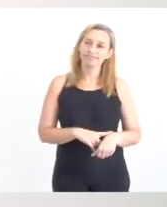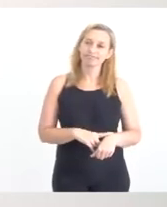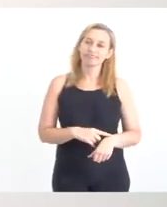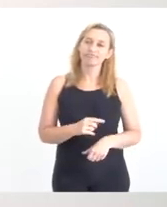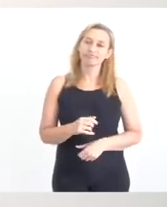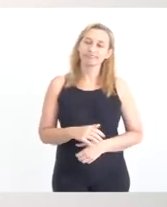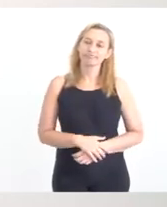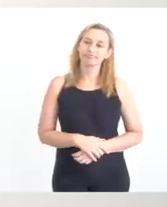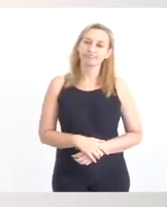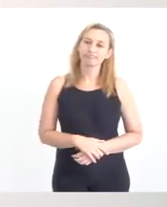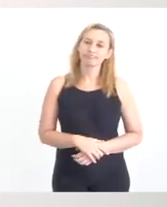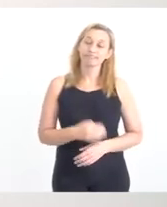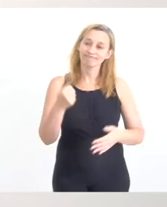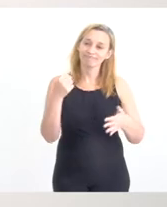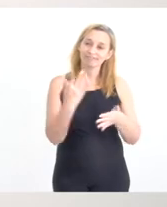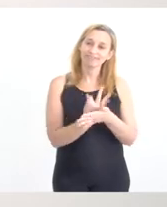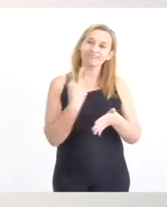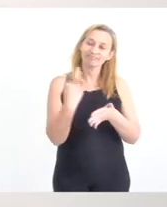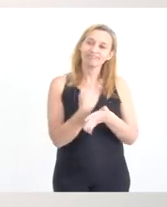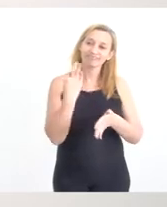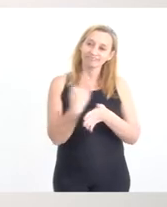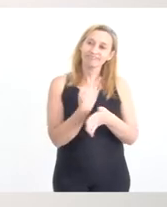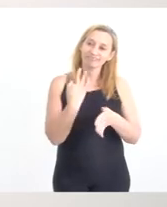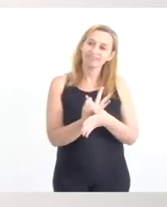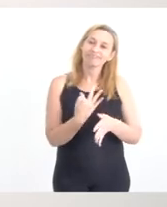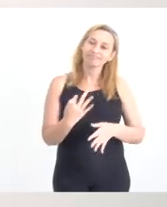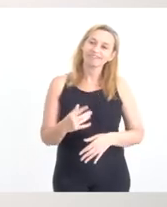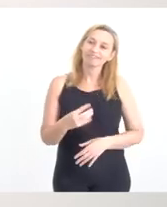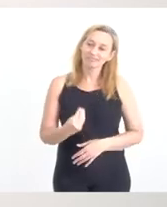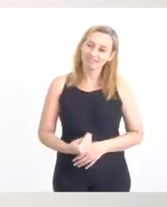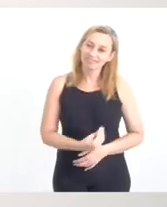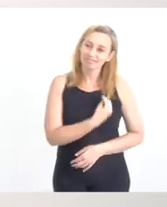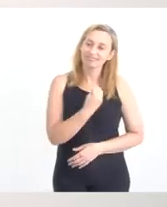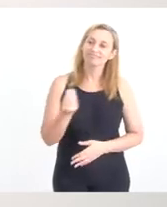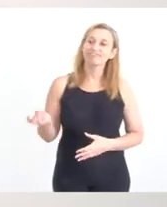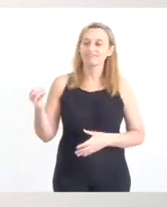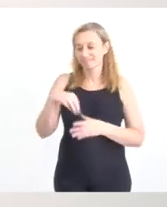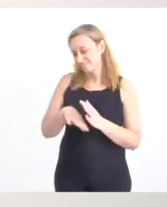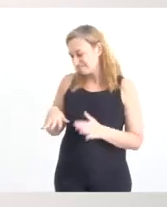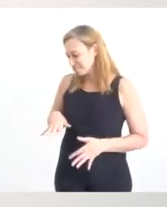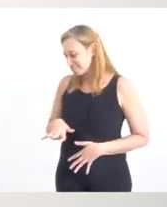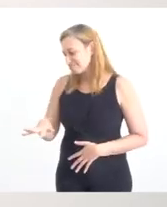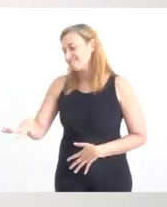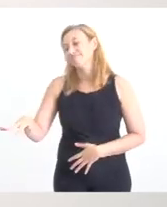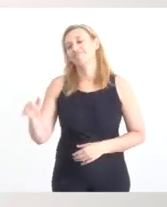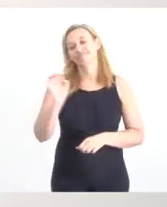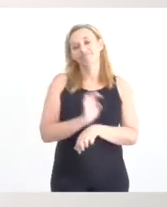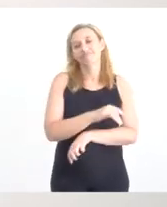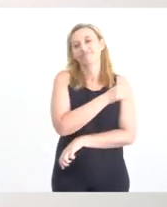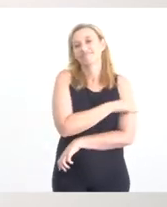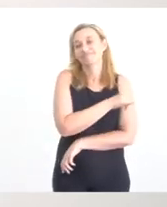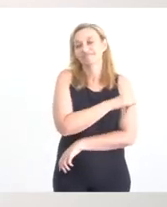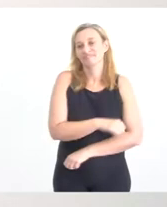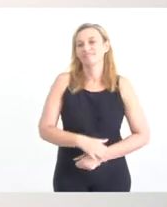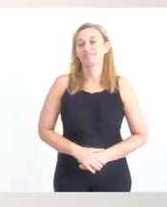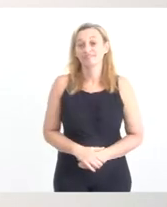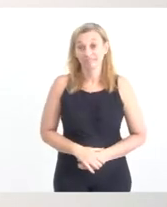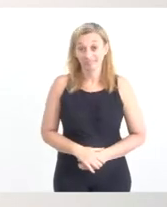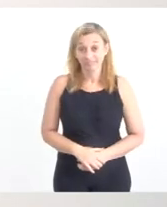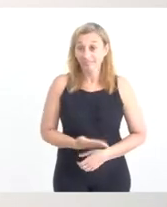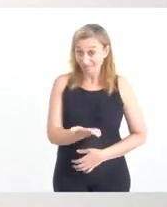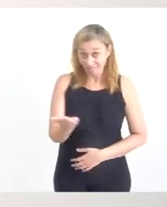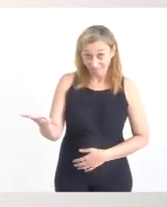crucial a resistência EA existência e nas favelas e periferias do Estado do Rio de Janeiro